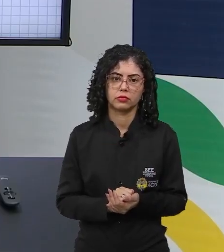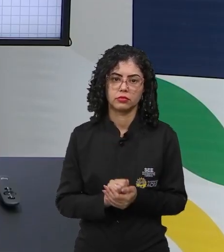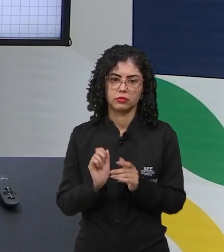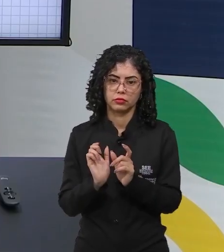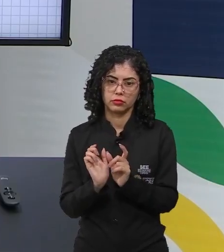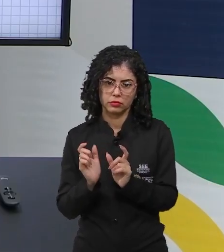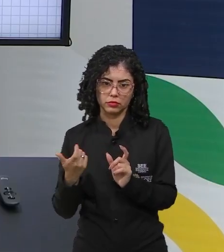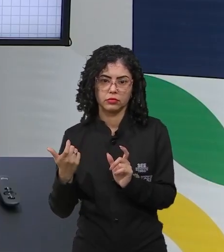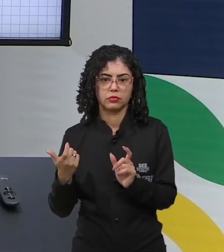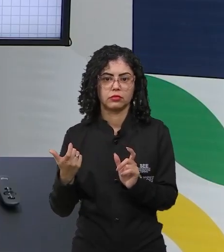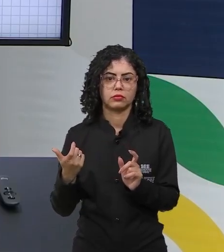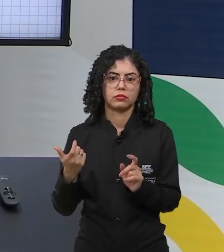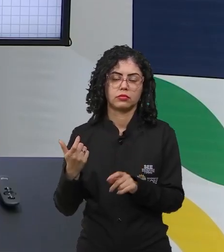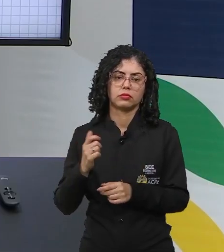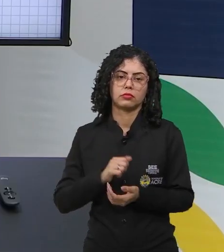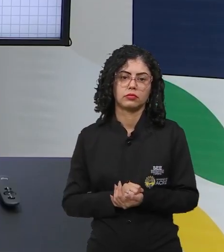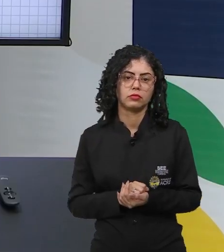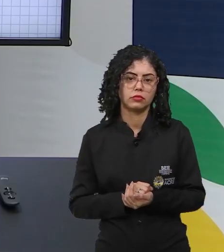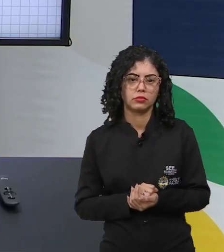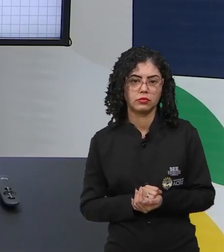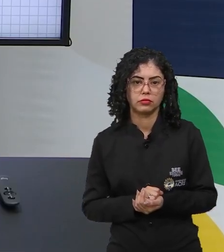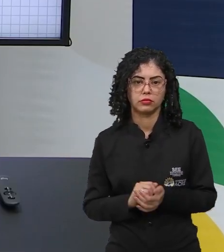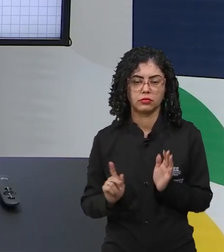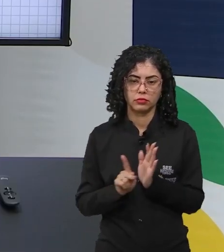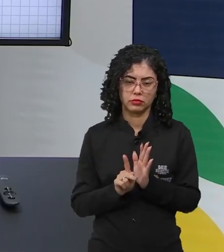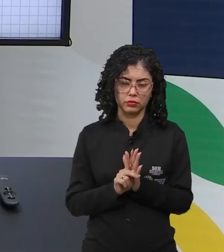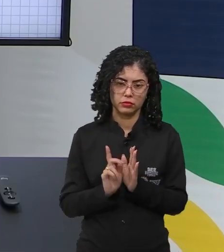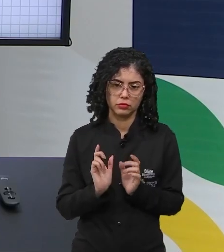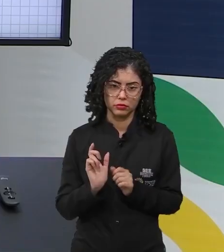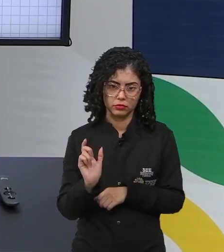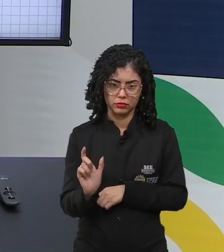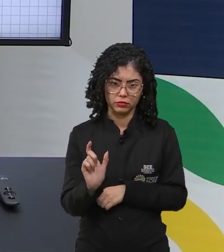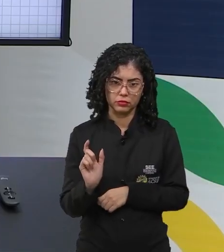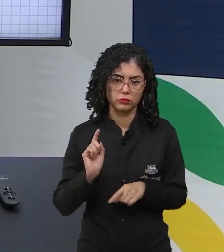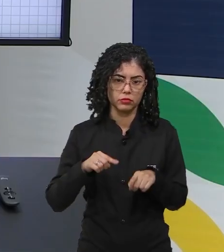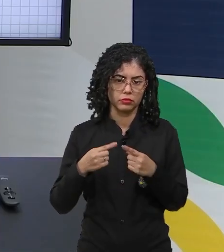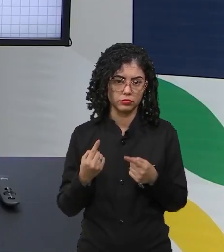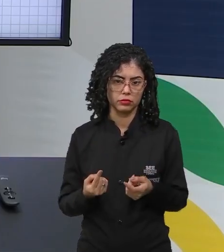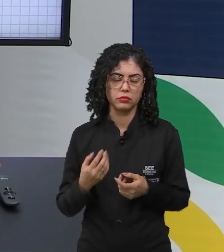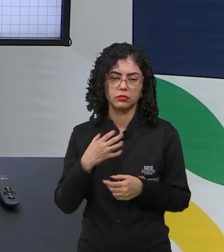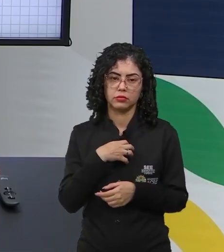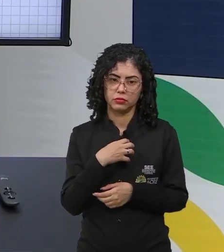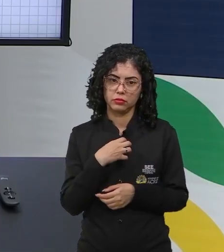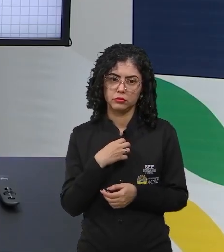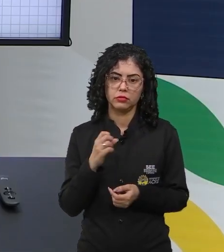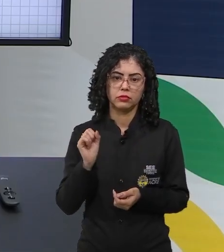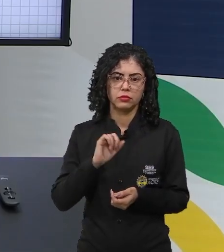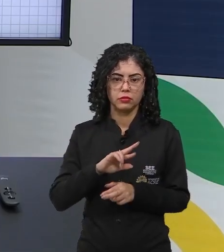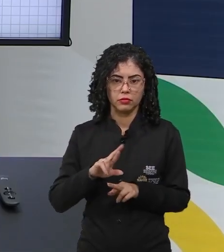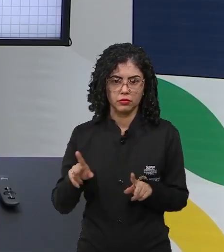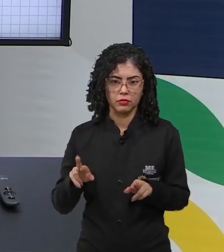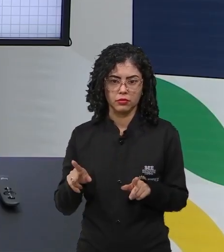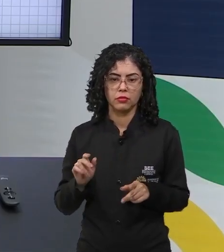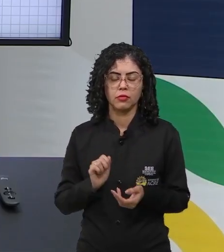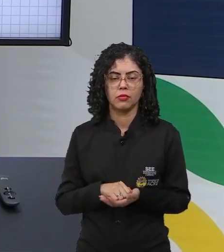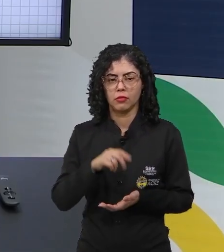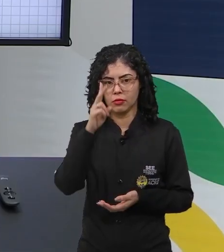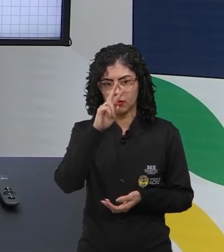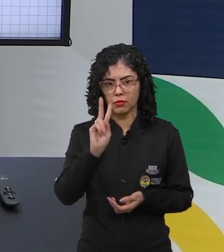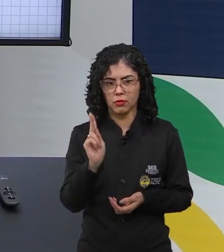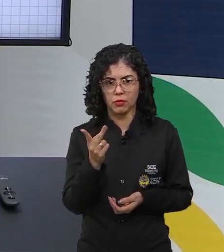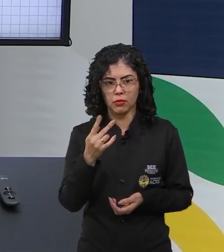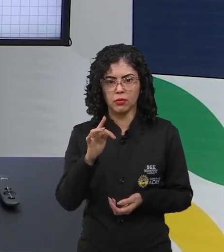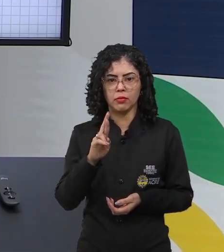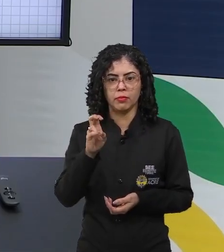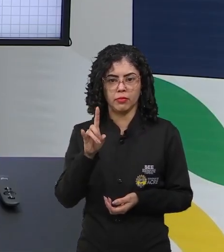ou seja, não é o sentido literal da palavra, é sempre no sentido figurado. Vocês lembram o que é a hipérbole?